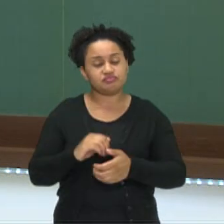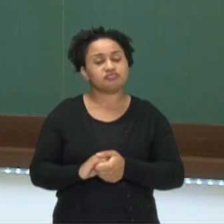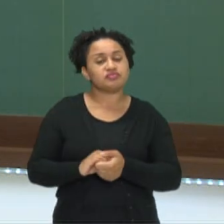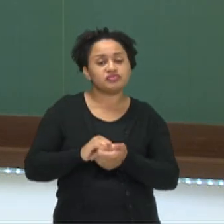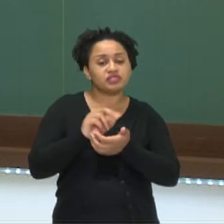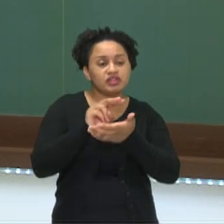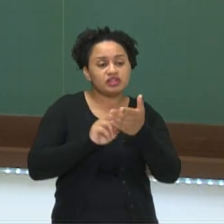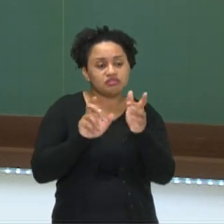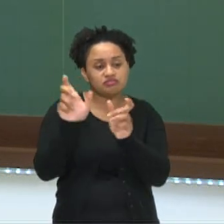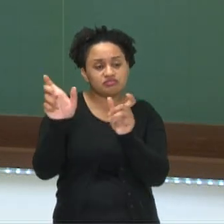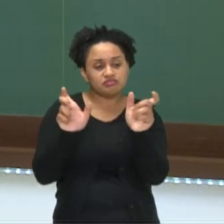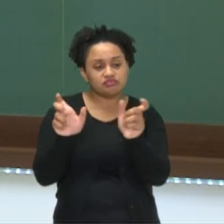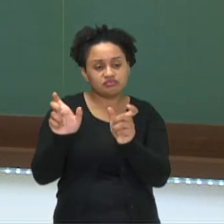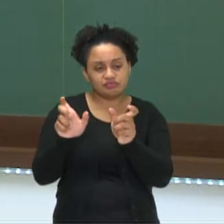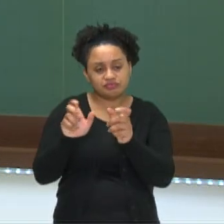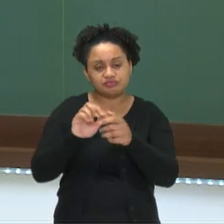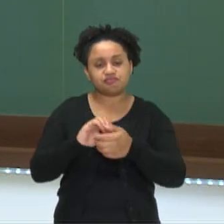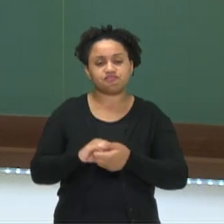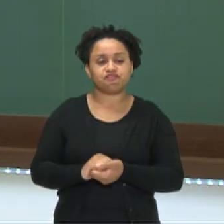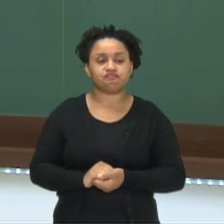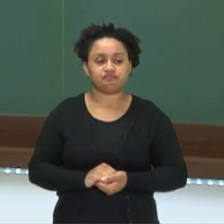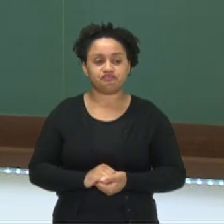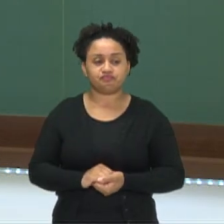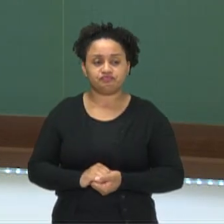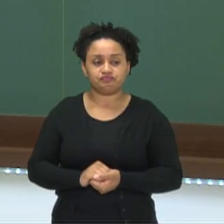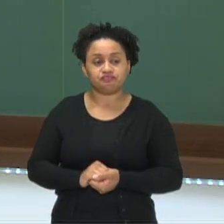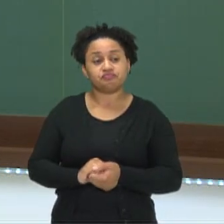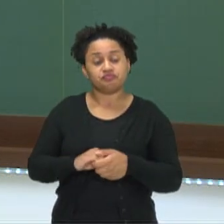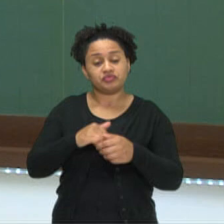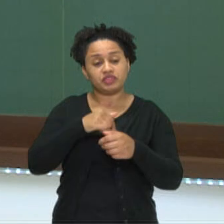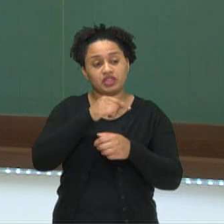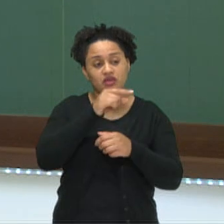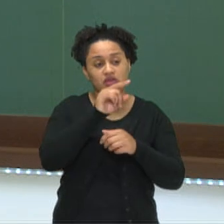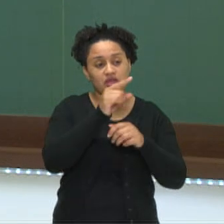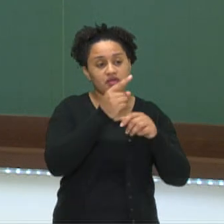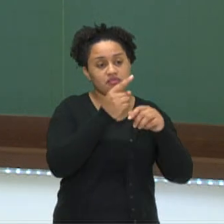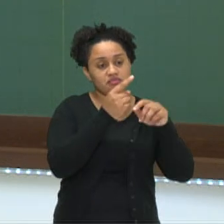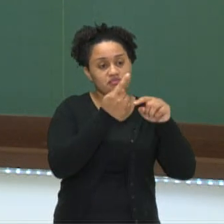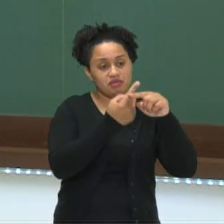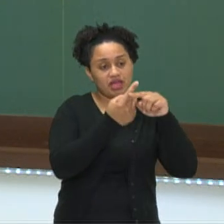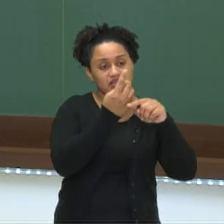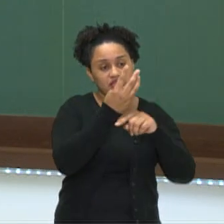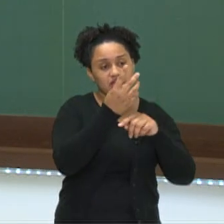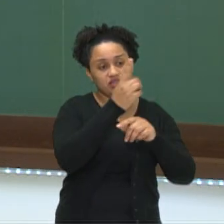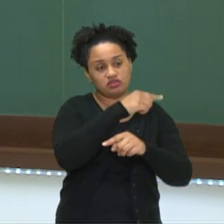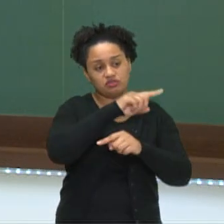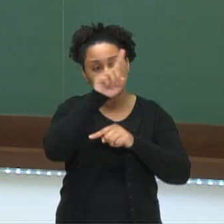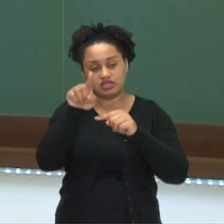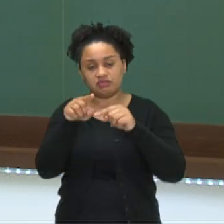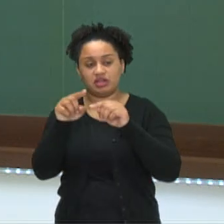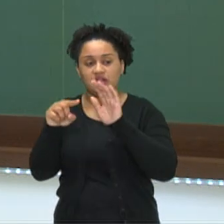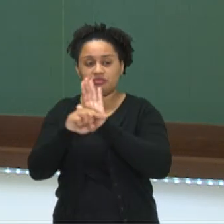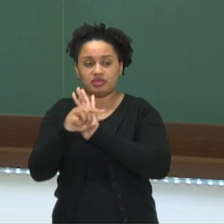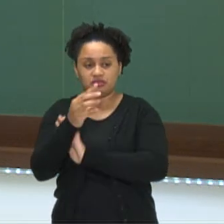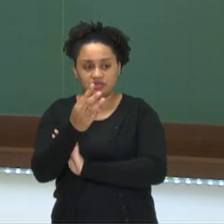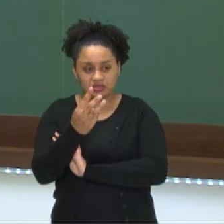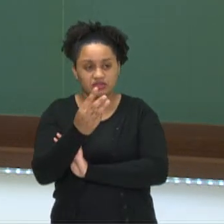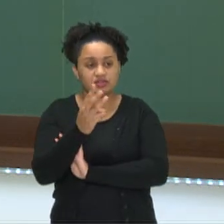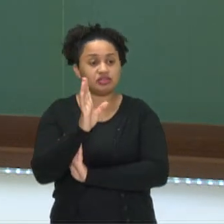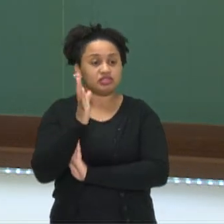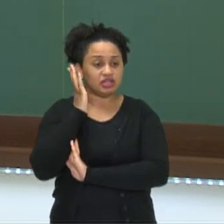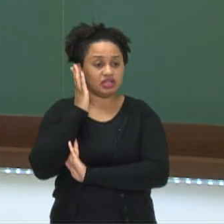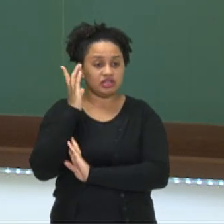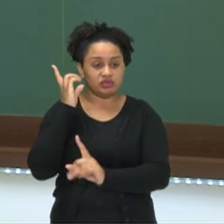para um lado, número para o outro. Mais 3 passa para o outro lado, menos 3. Pronto, já achei. X igual a menos 3.